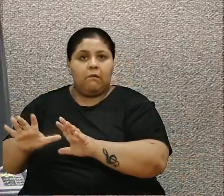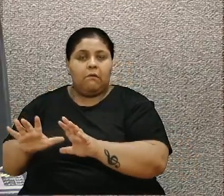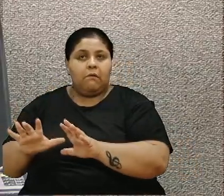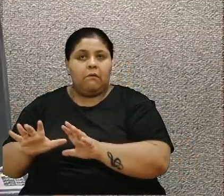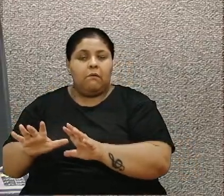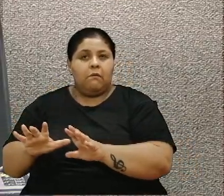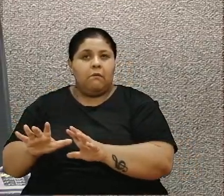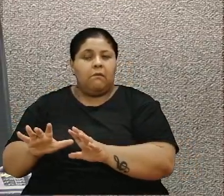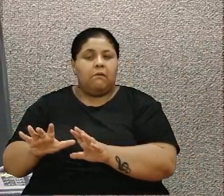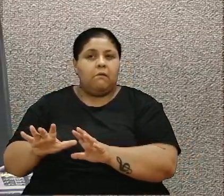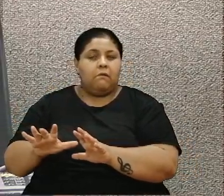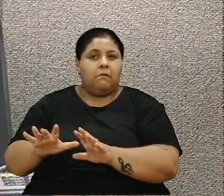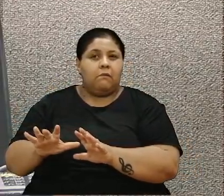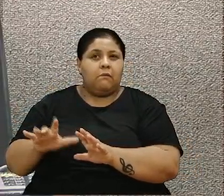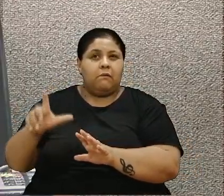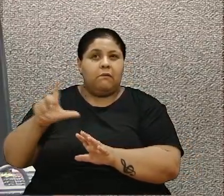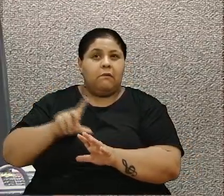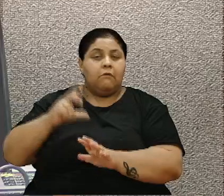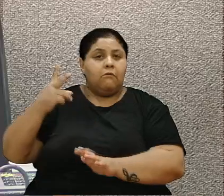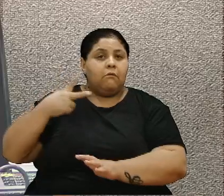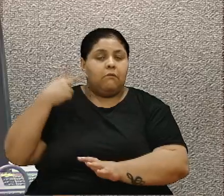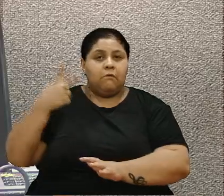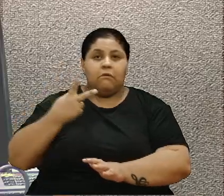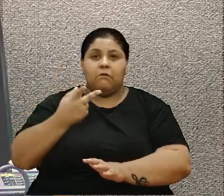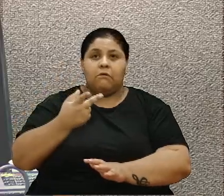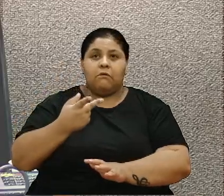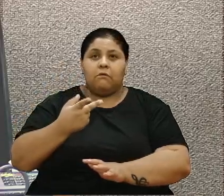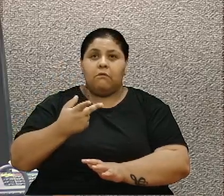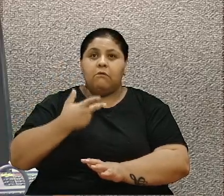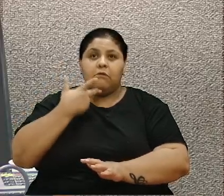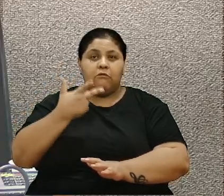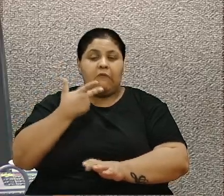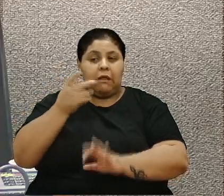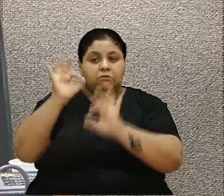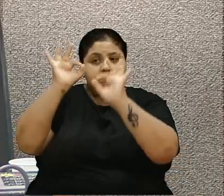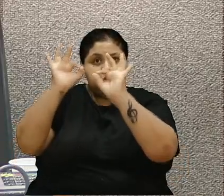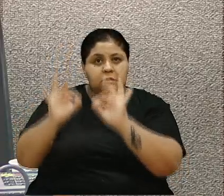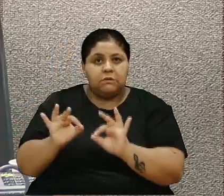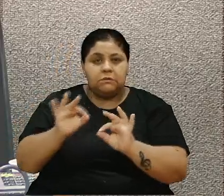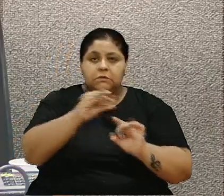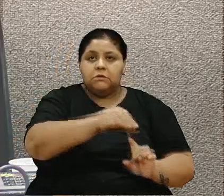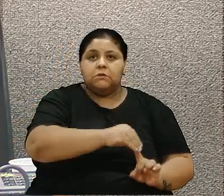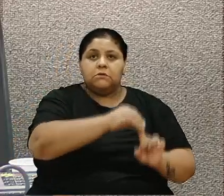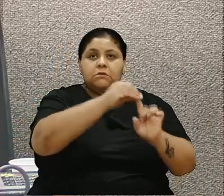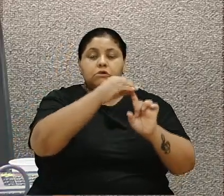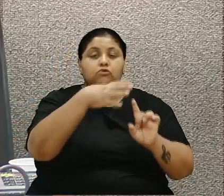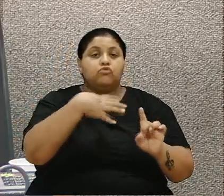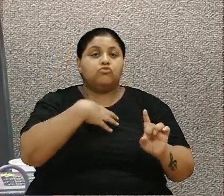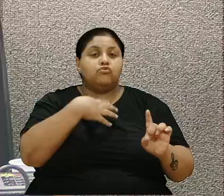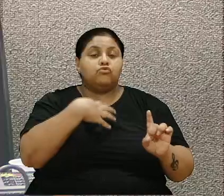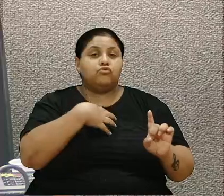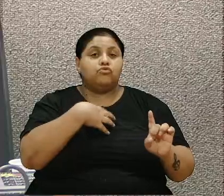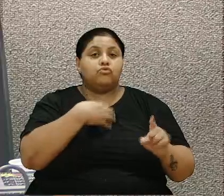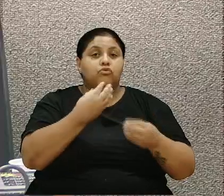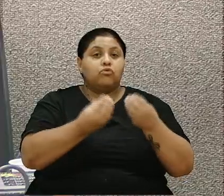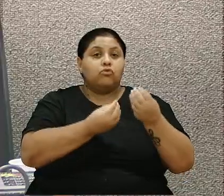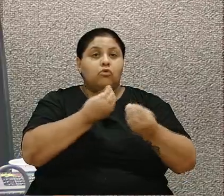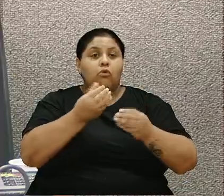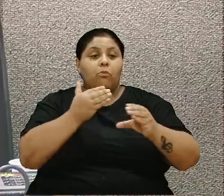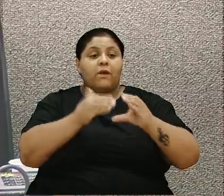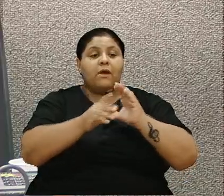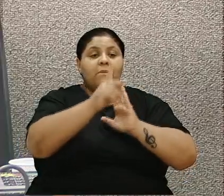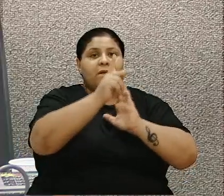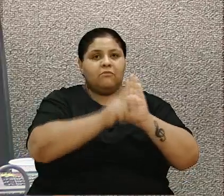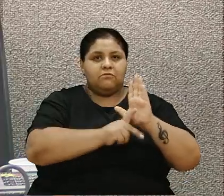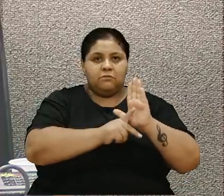tanto que teve nobres pares aqui que fizeram uma fala bem contundente, principalmente da forma em que foi encaminhado o projeto.